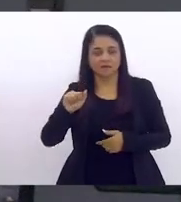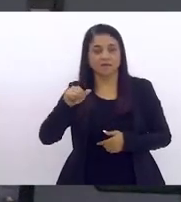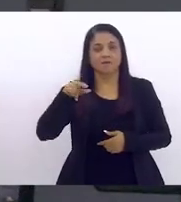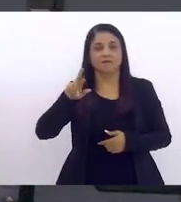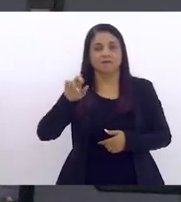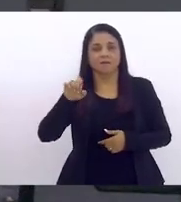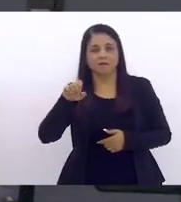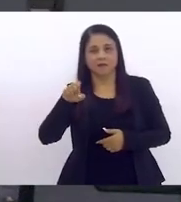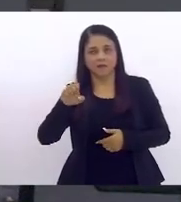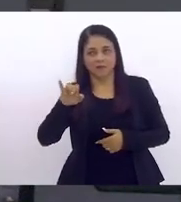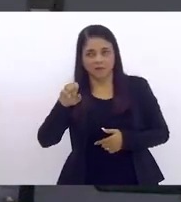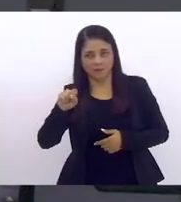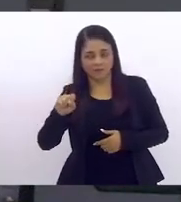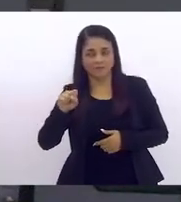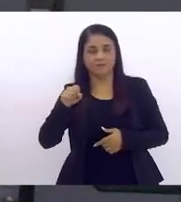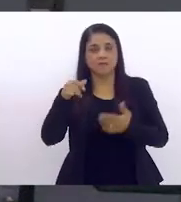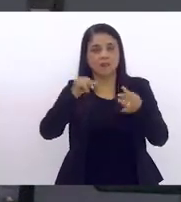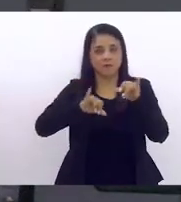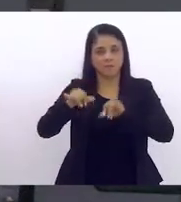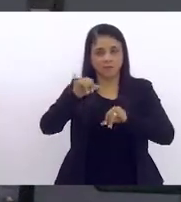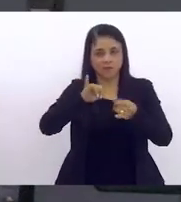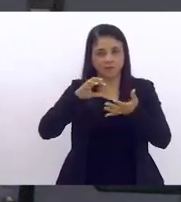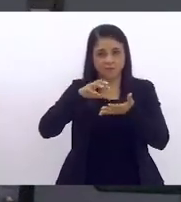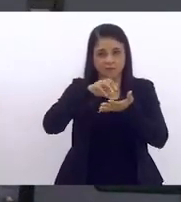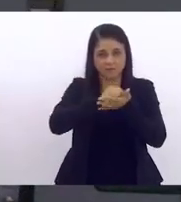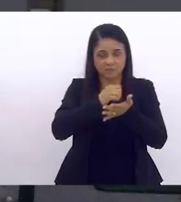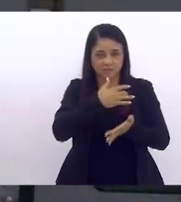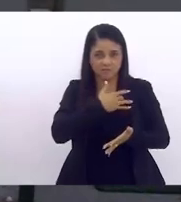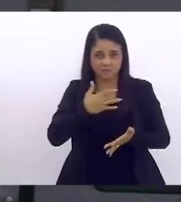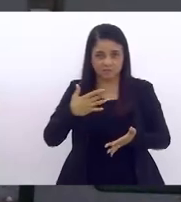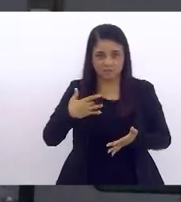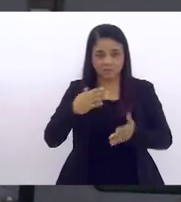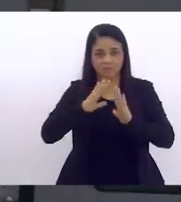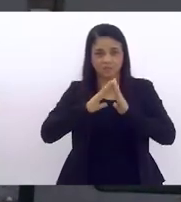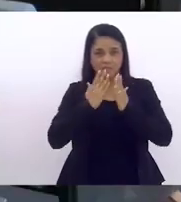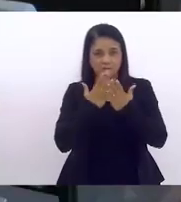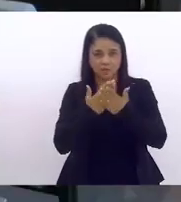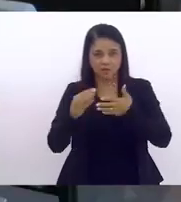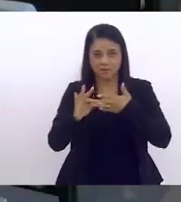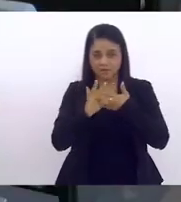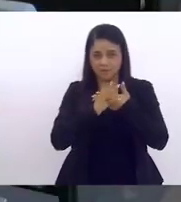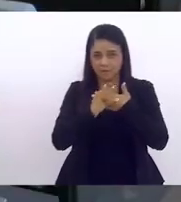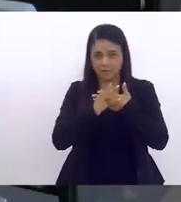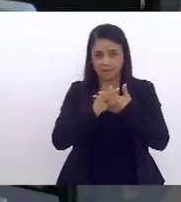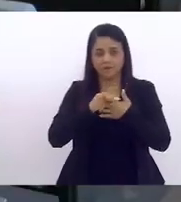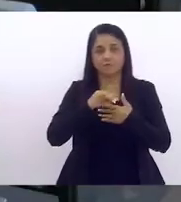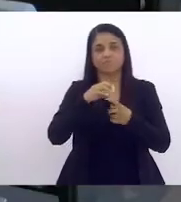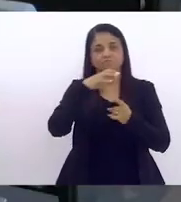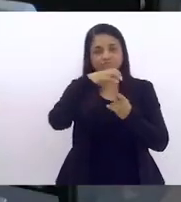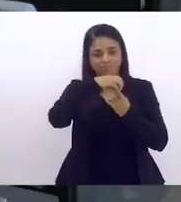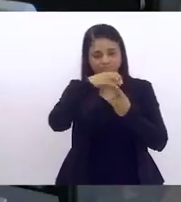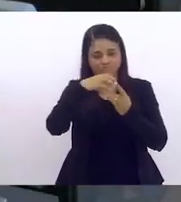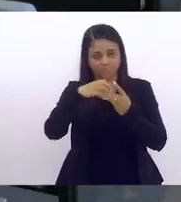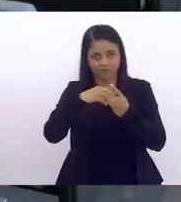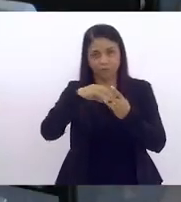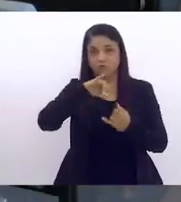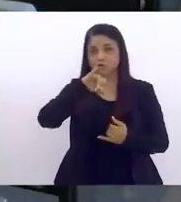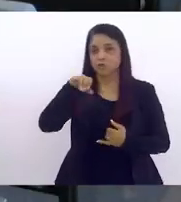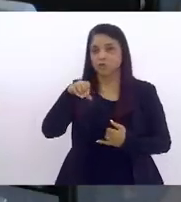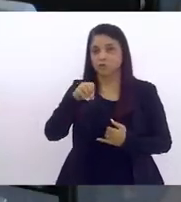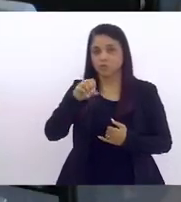do Laboratório de Informação e Registros em Saúde da Escola Politécnica, Joaquim Venâncio, da Fiocruz